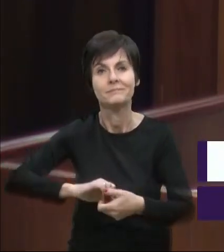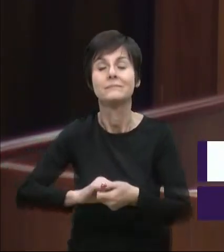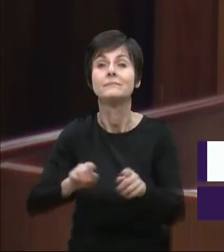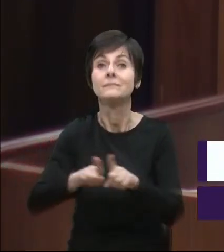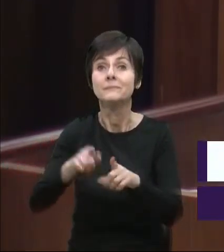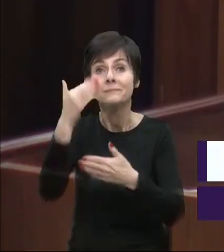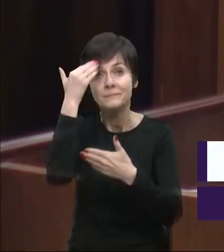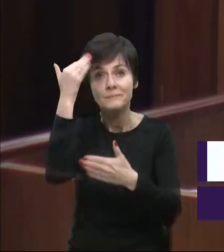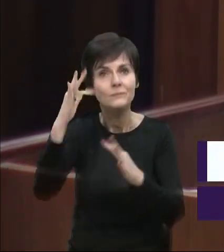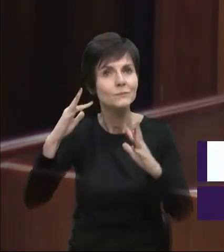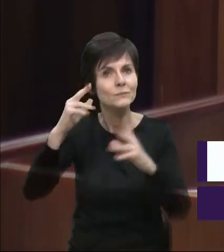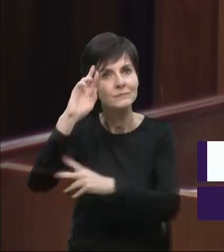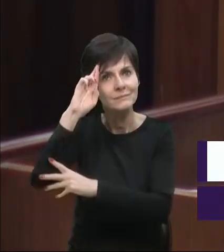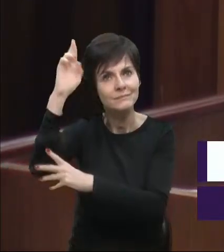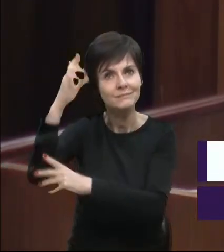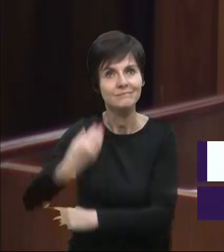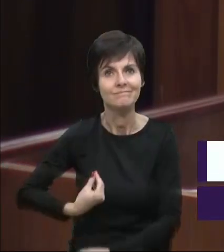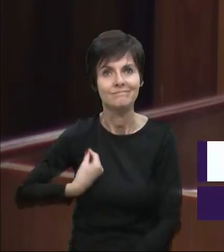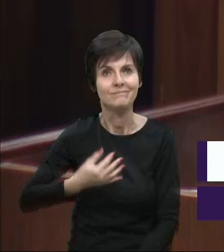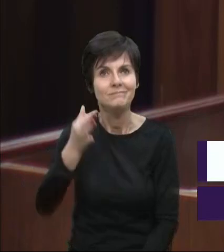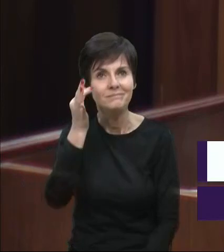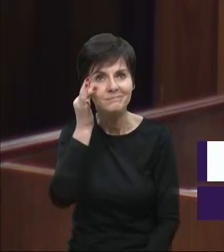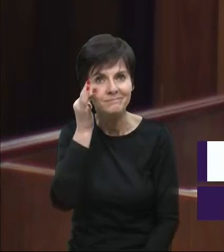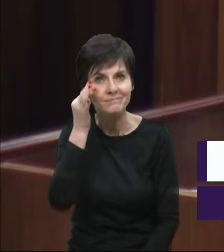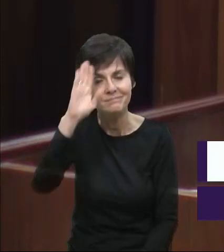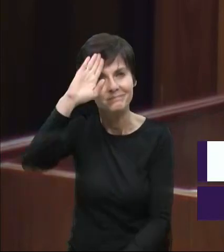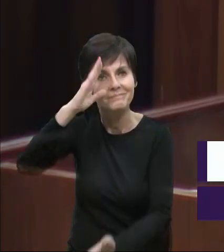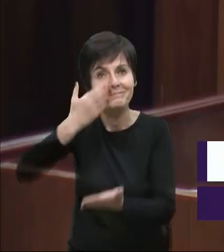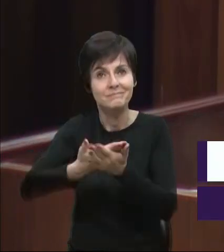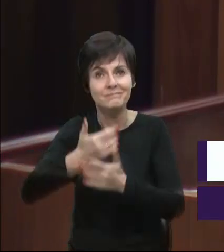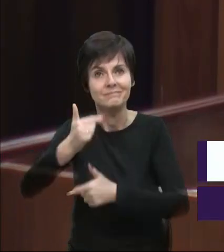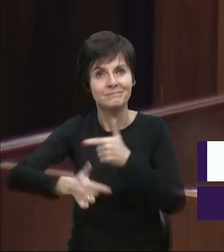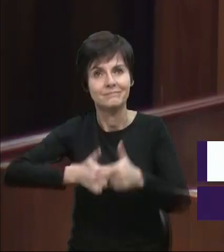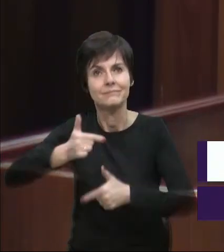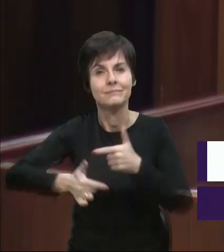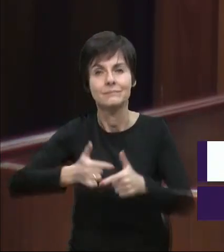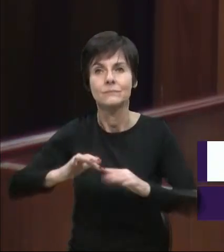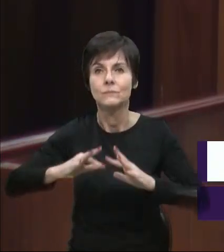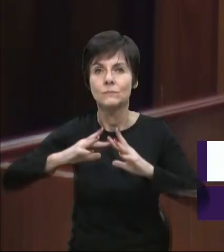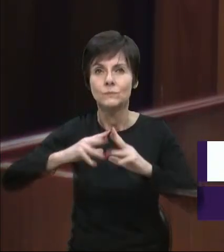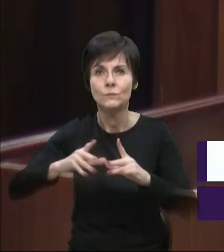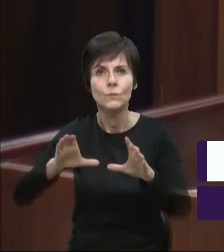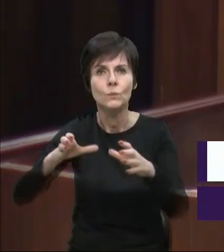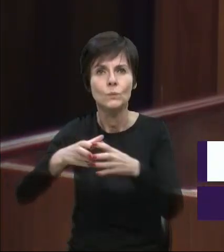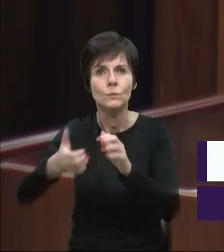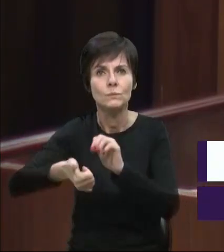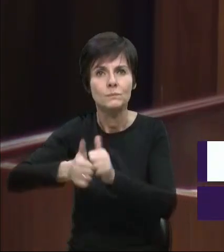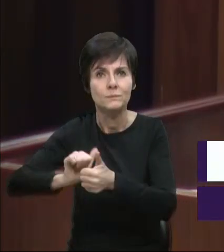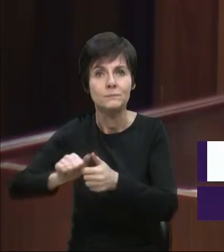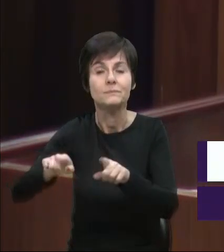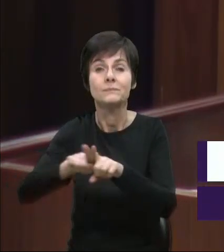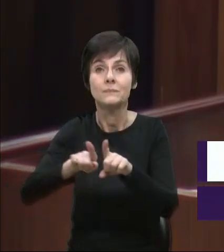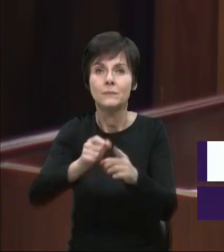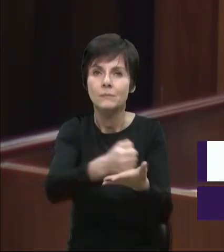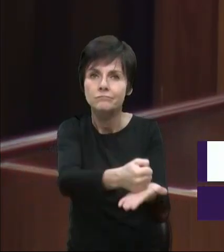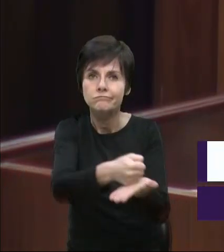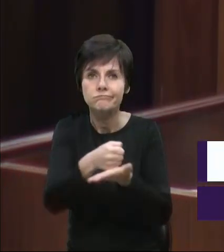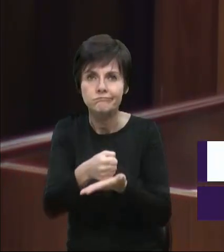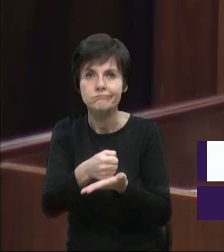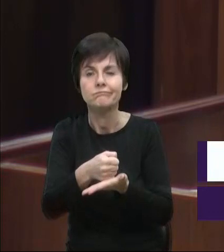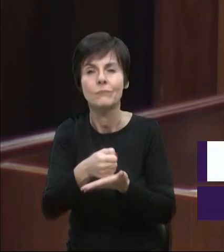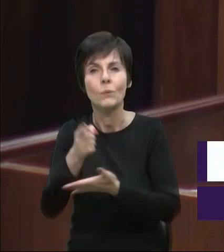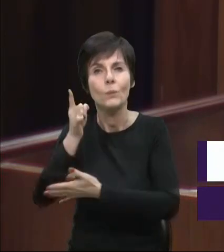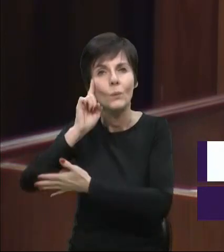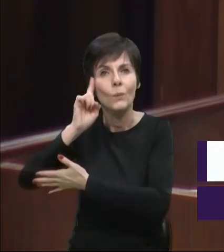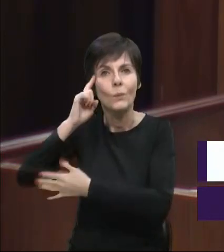agradecer a todos os meus diretores aqui presentes, obrigado pela confiança no trabalho de toda a minha comissão, obrigada pelo suporte que vocês dão